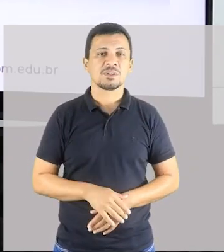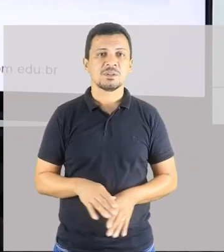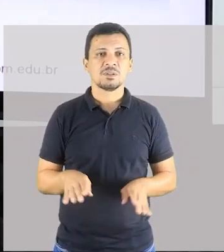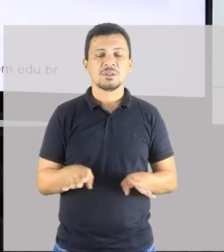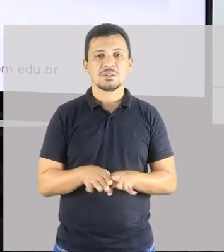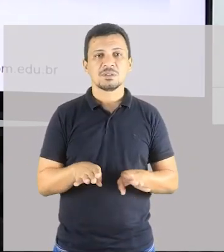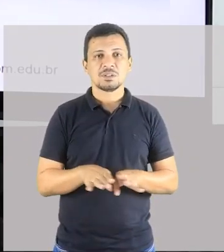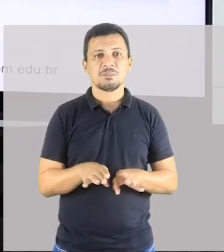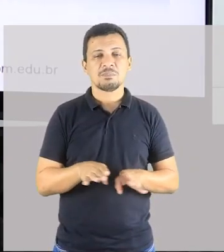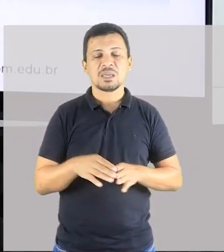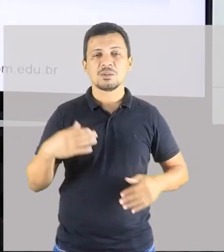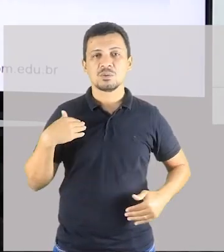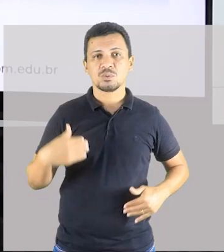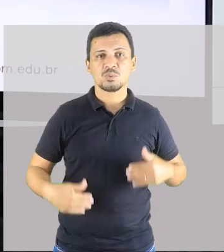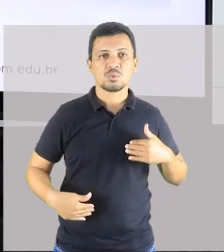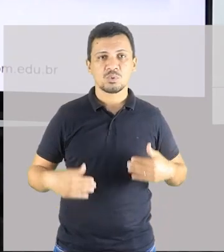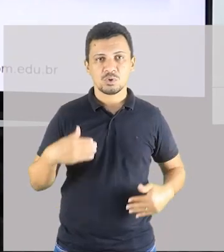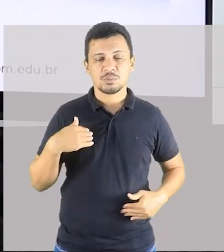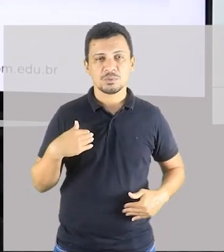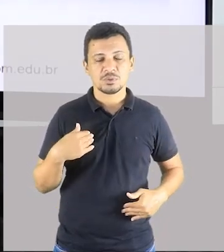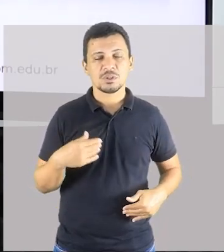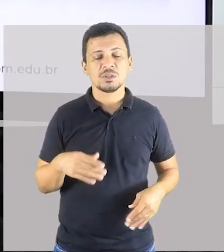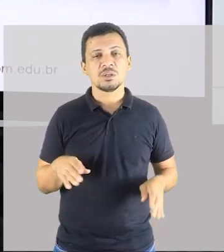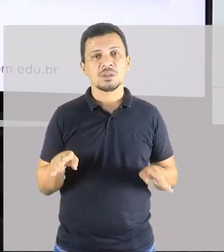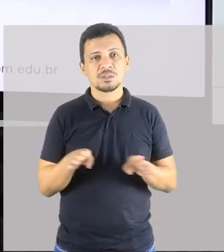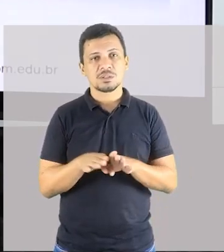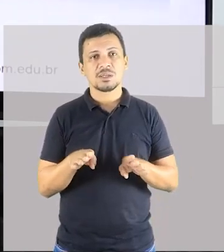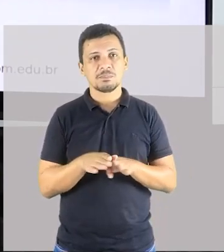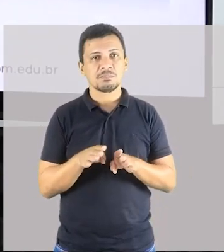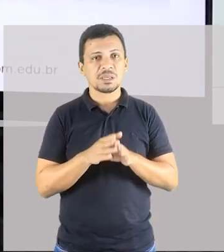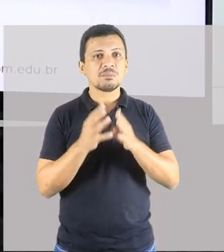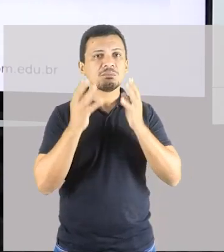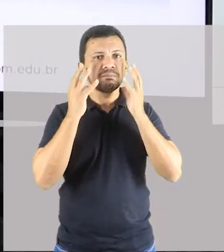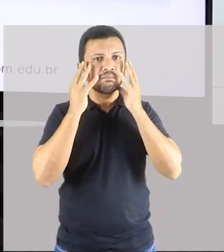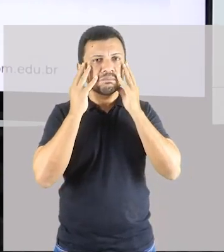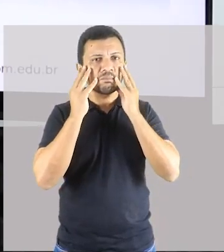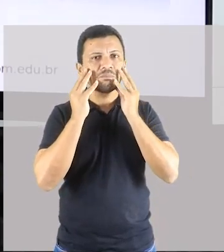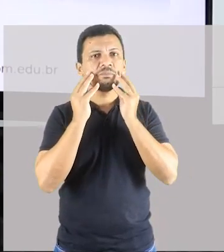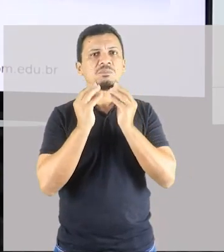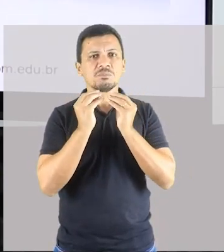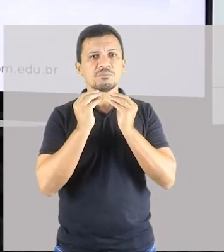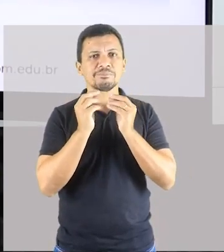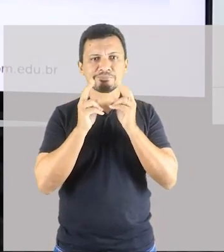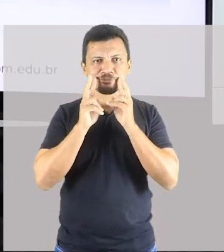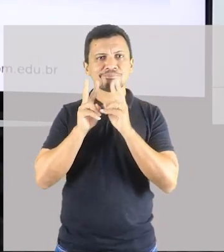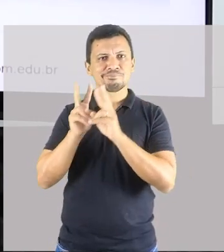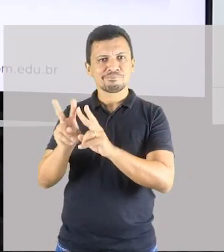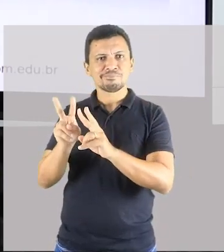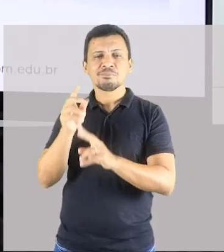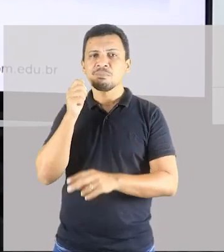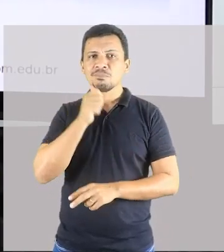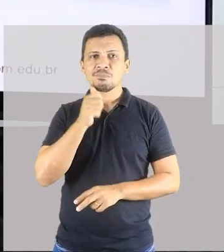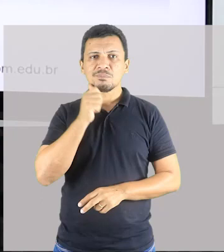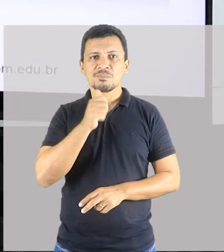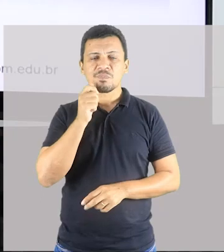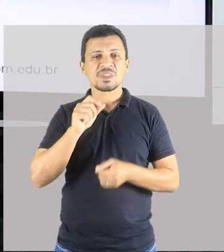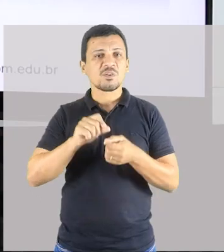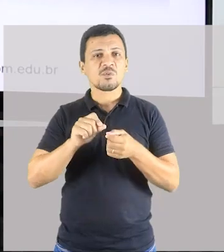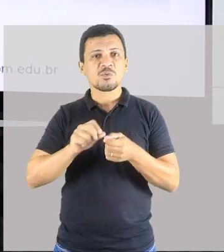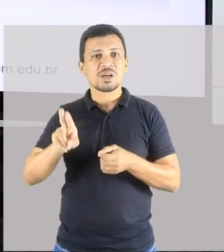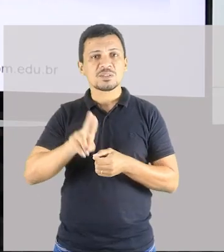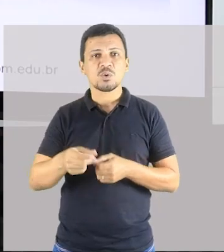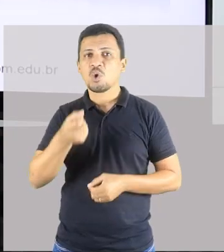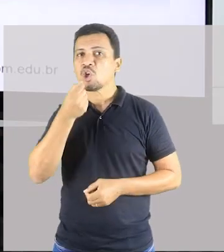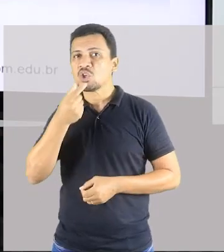pelo no corpo e até na face. Então é muito comum você ver mulheres que fazem uso